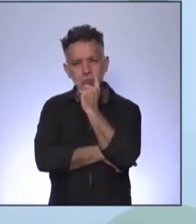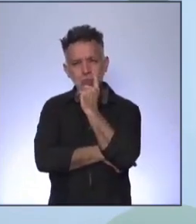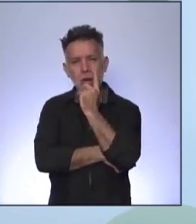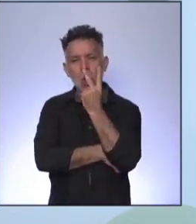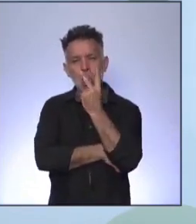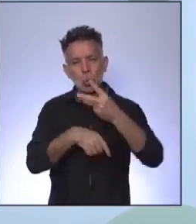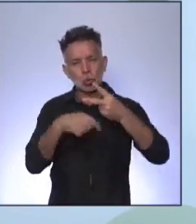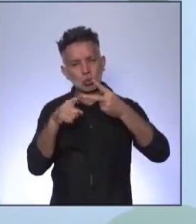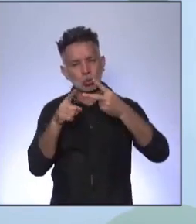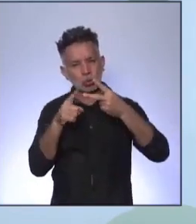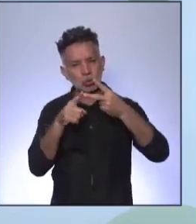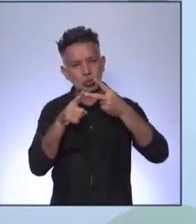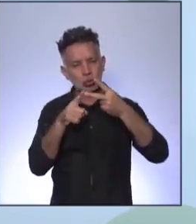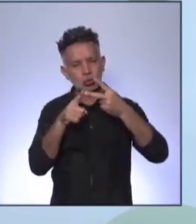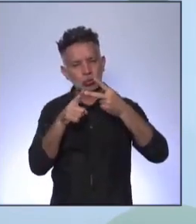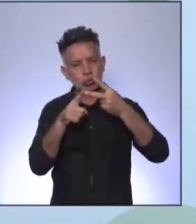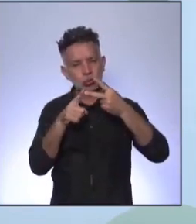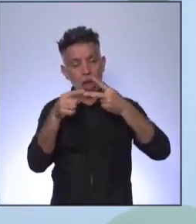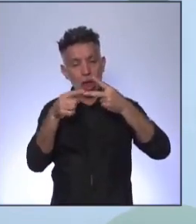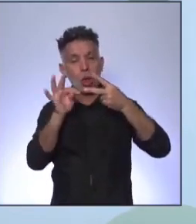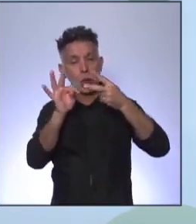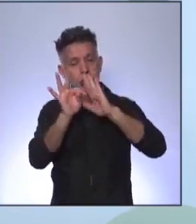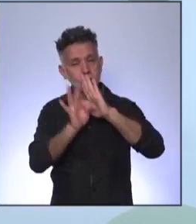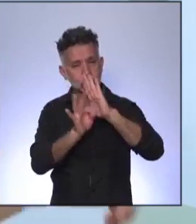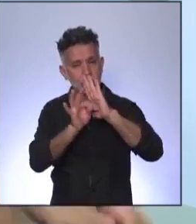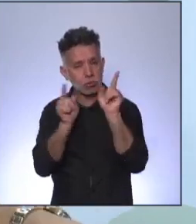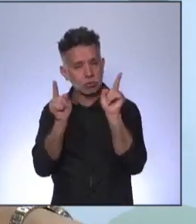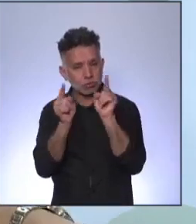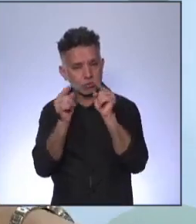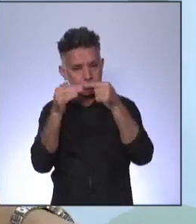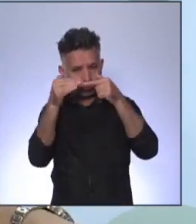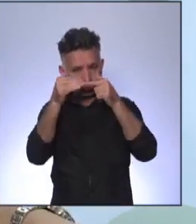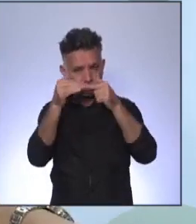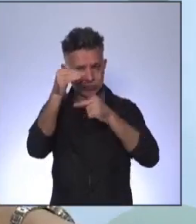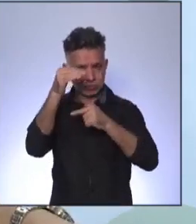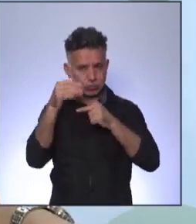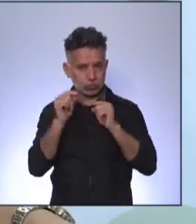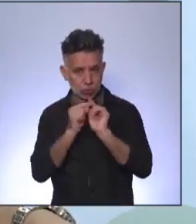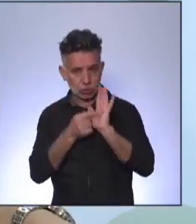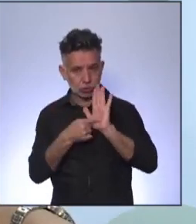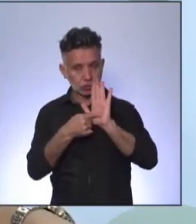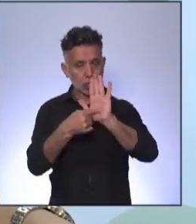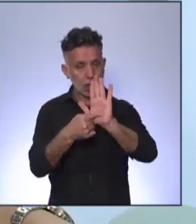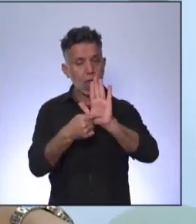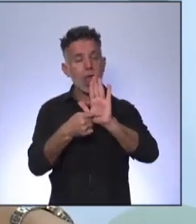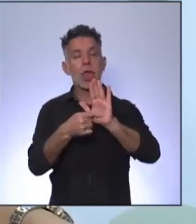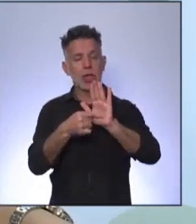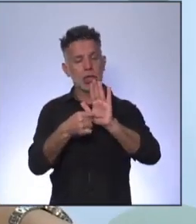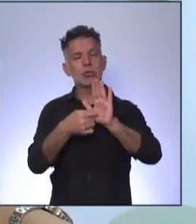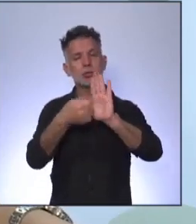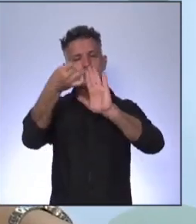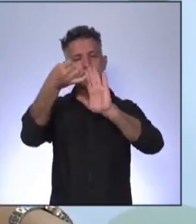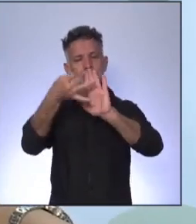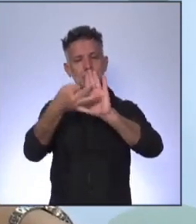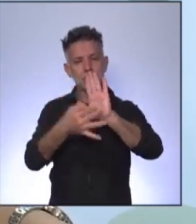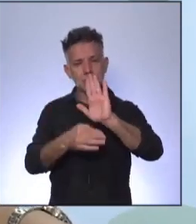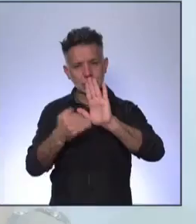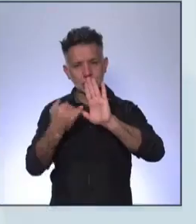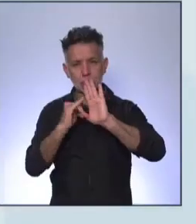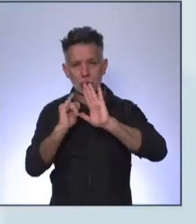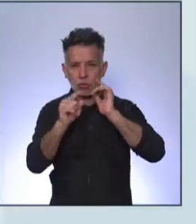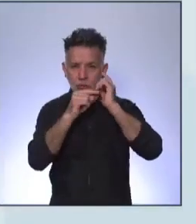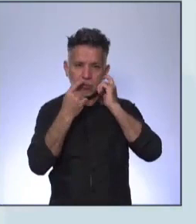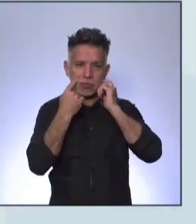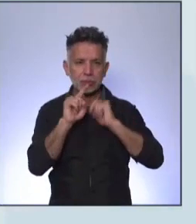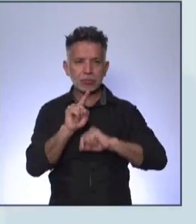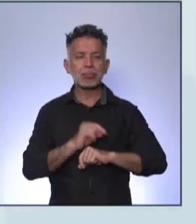Segundo caso. Ele é um texto pequeno, né, que a gente recortou aqui para vocês, é um texto narrativo também, e chama-se Pedrinho Cozinheiro. Vamos